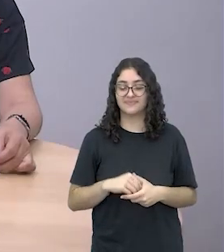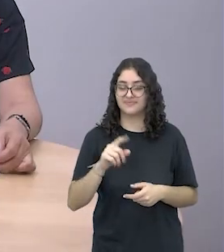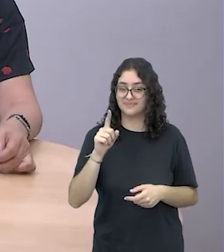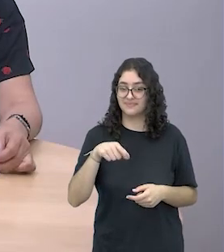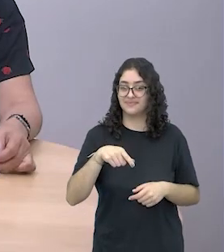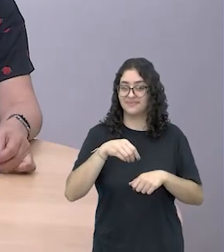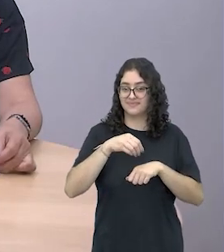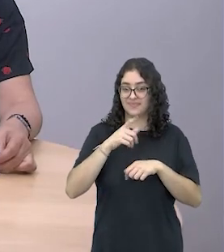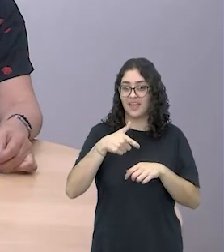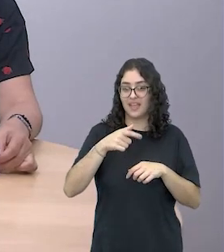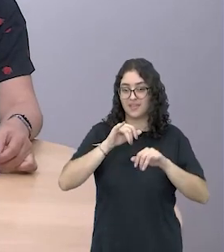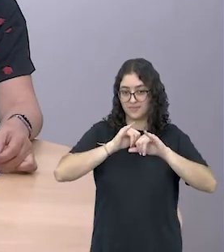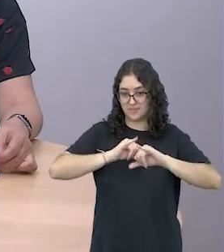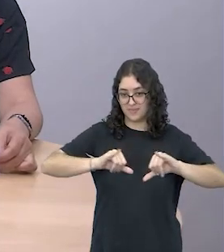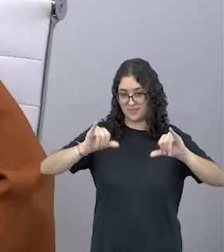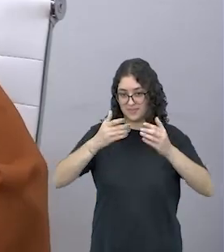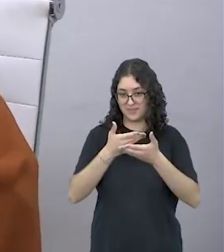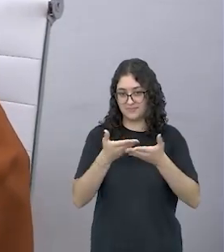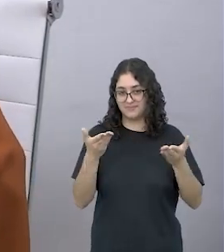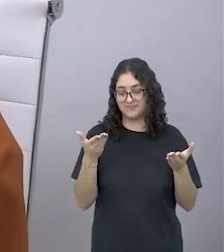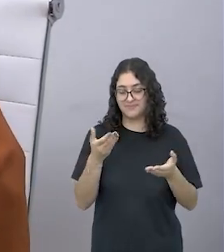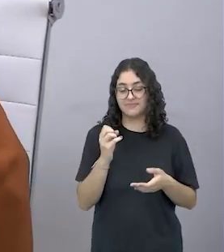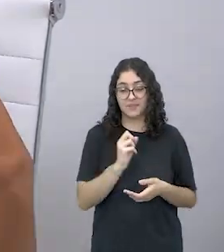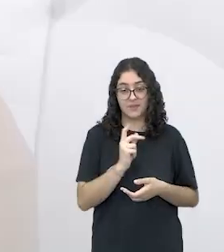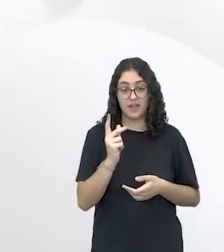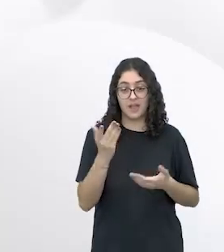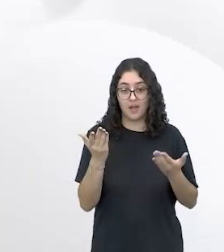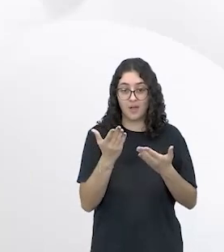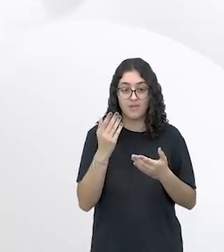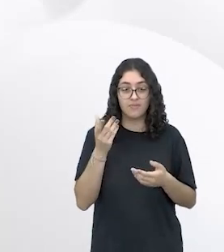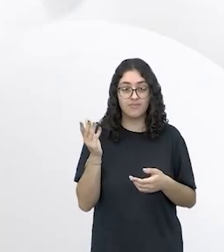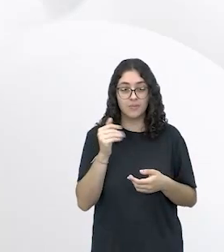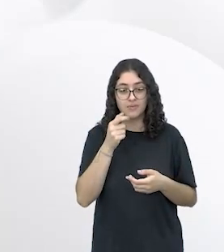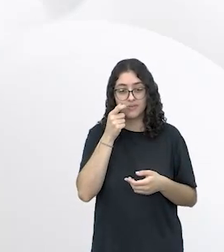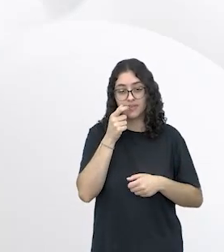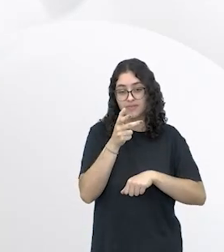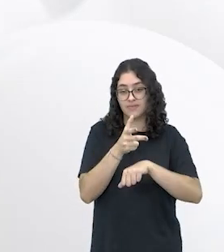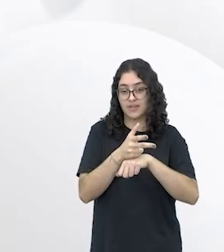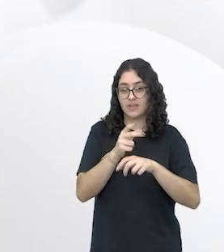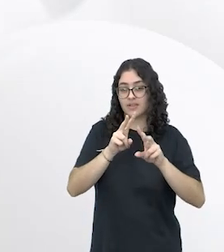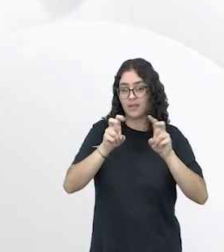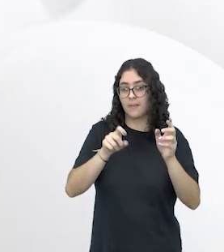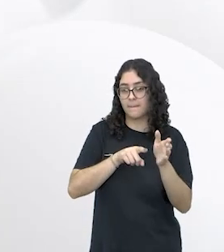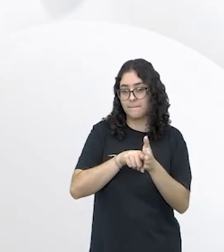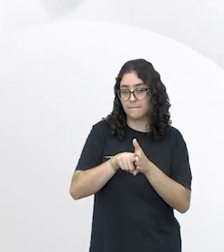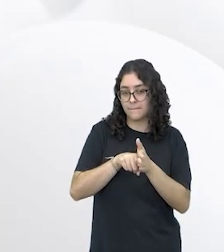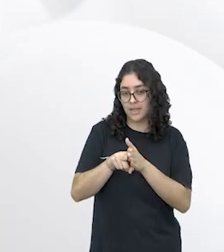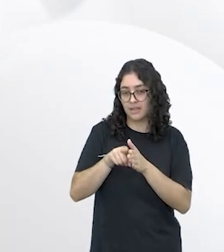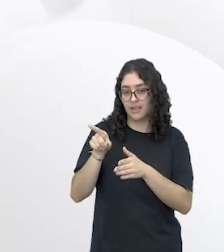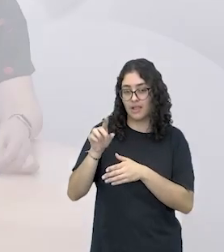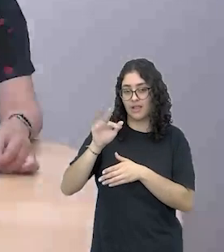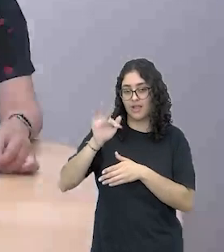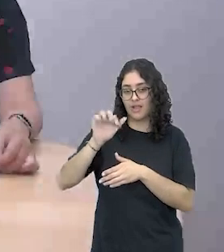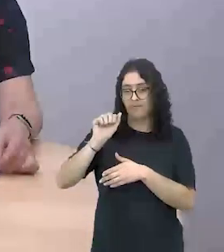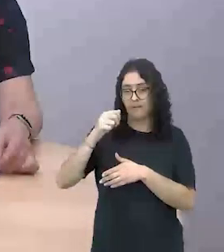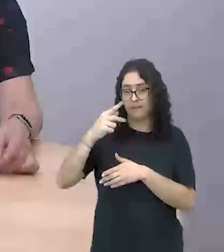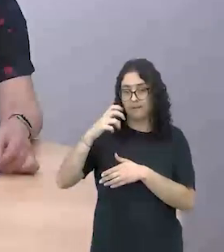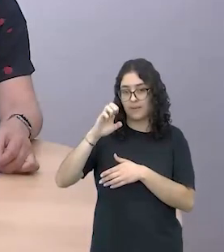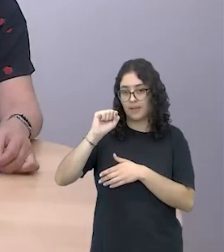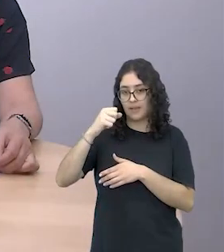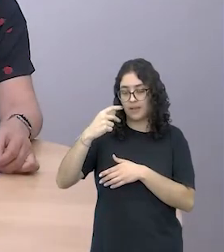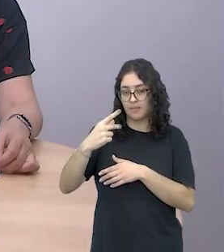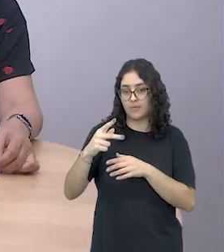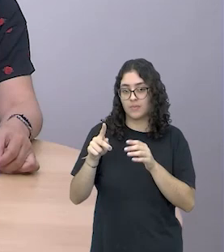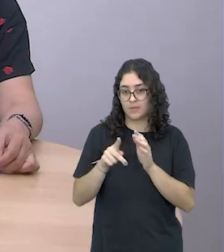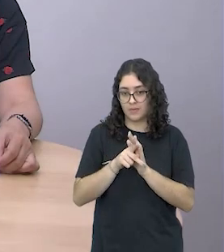isso o recado, Terezinha. Agora nós vamos ver um vídeo sobre uma pesquisa da FAPESP sobre o combate